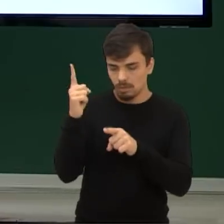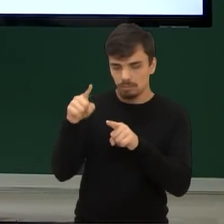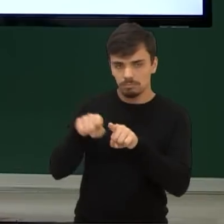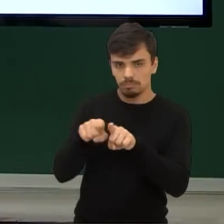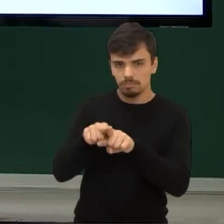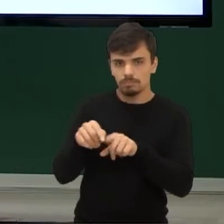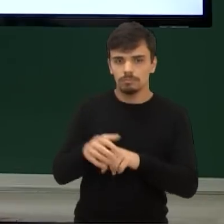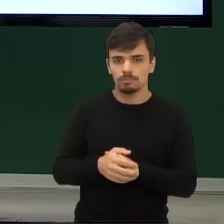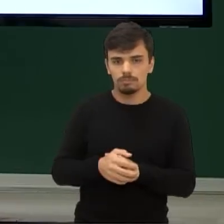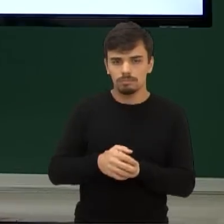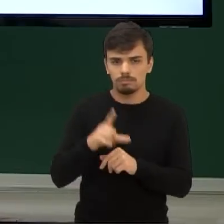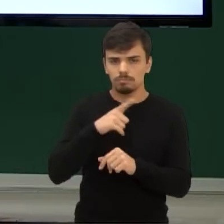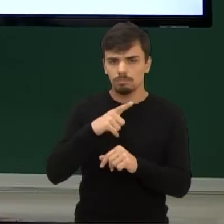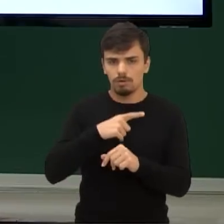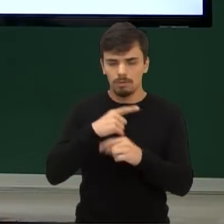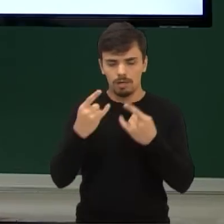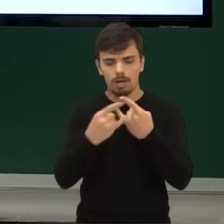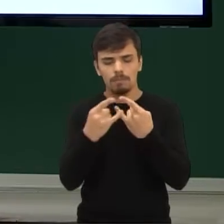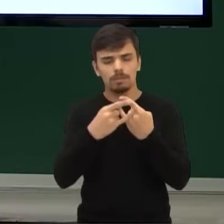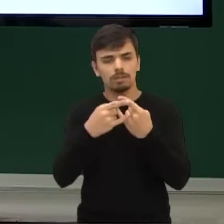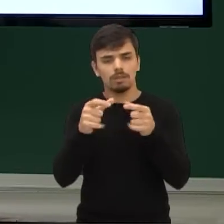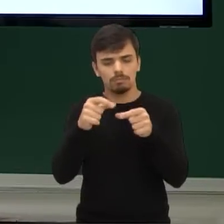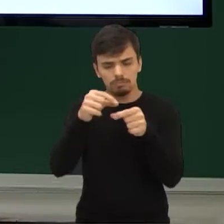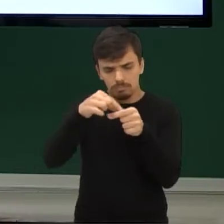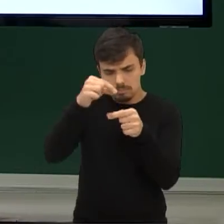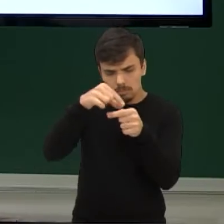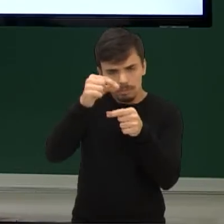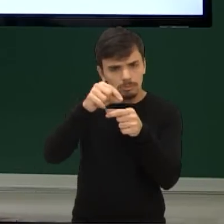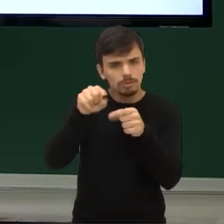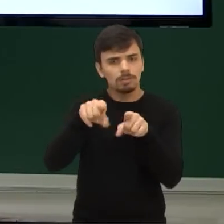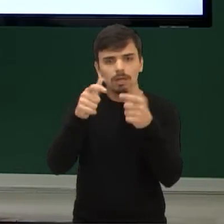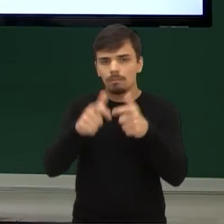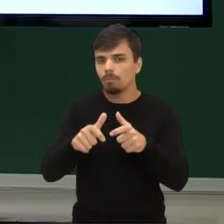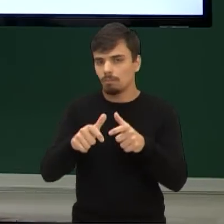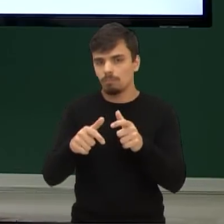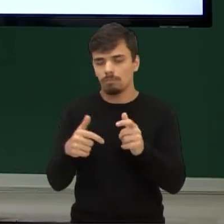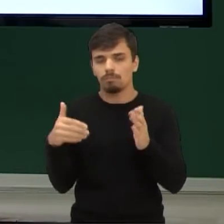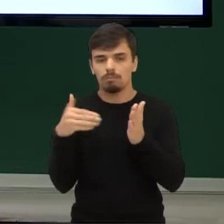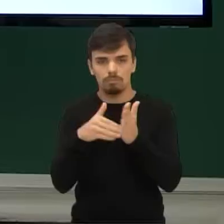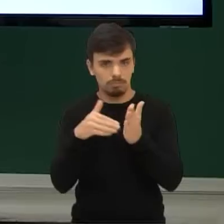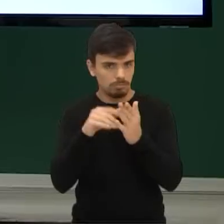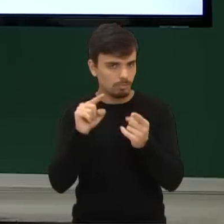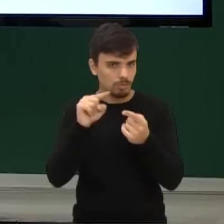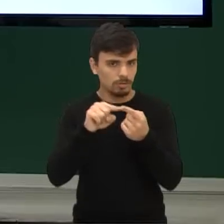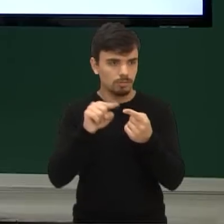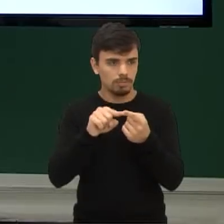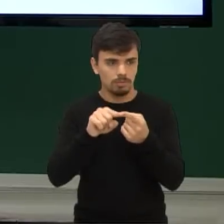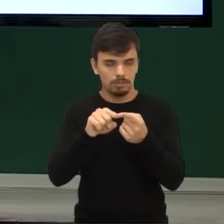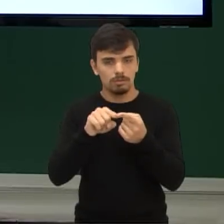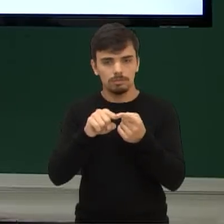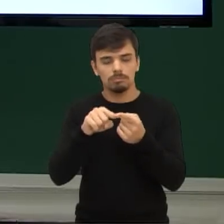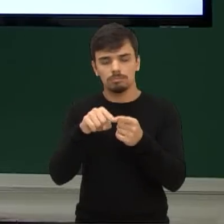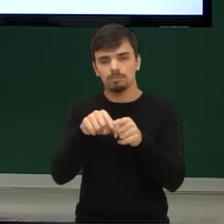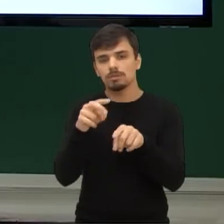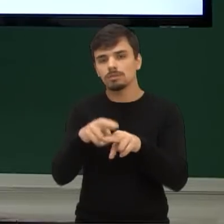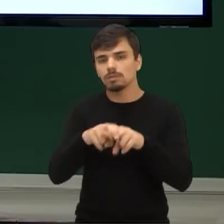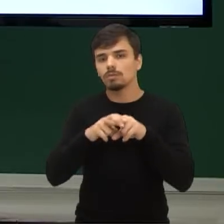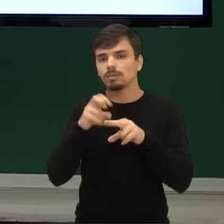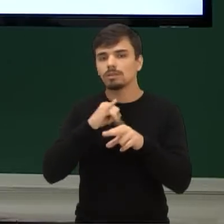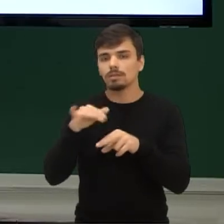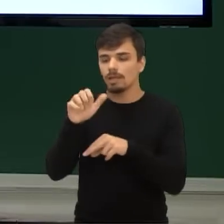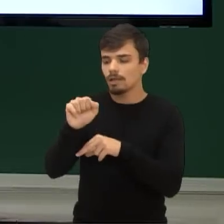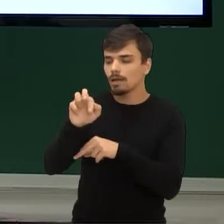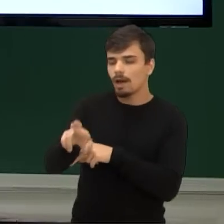Essa pontinha, ela vem propositalmente, né, para que segure ela e mantenha sem ar, né? Se ficar ar